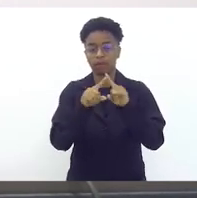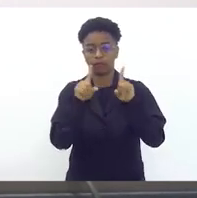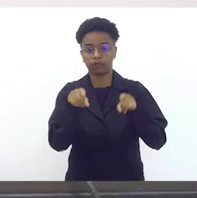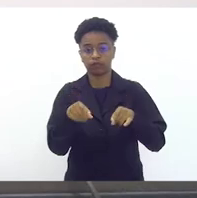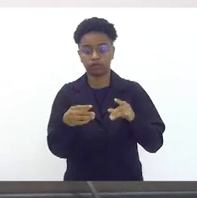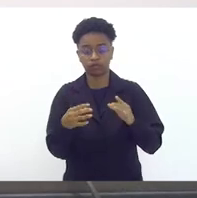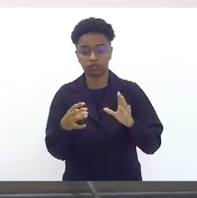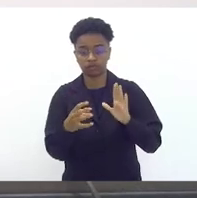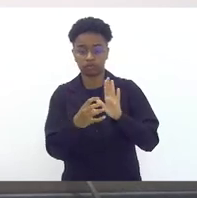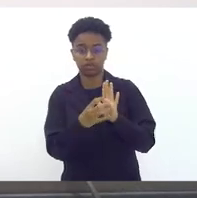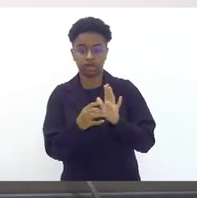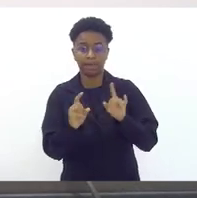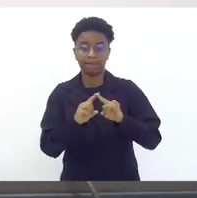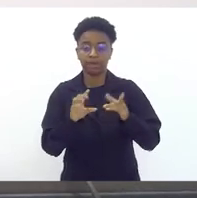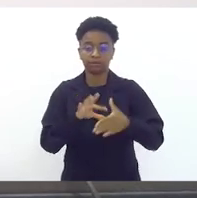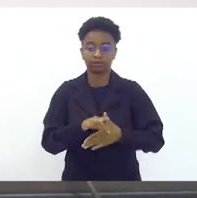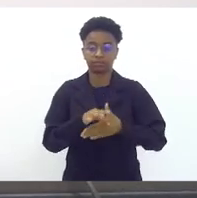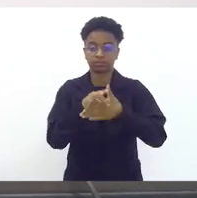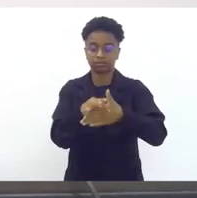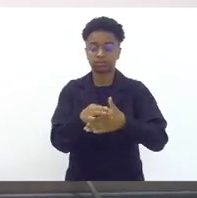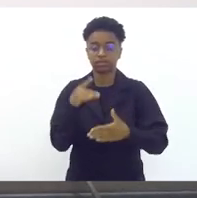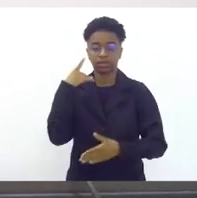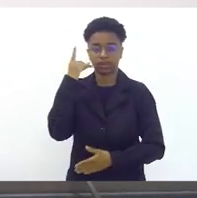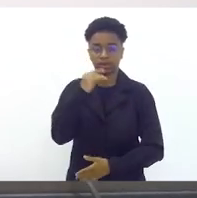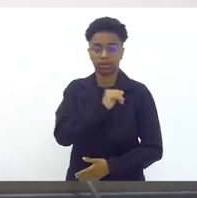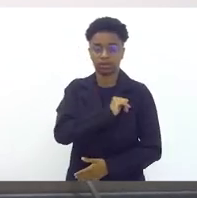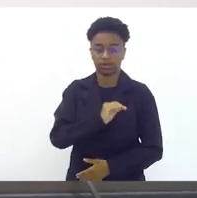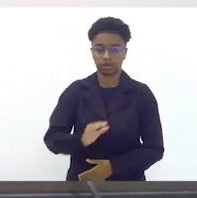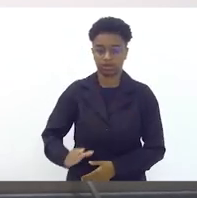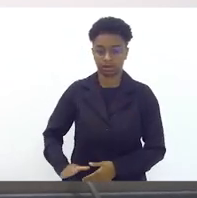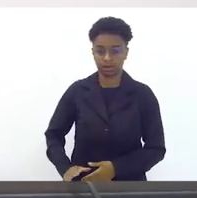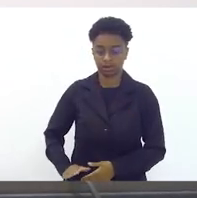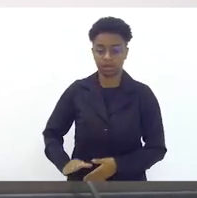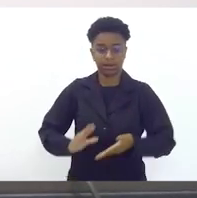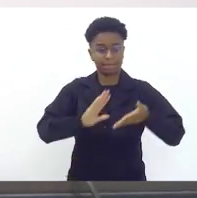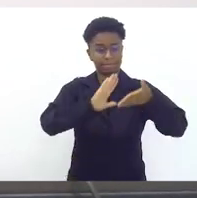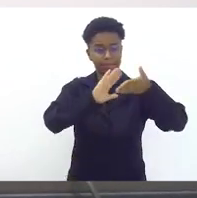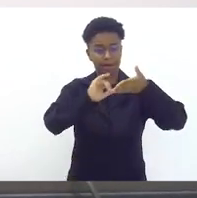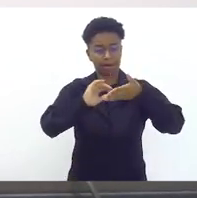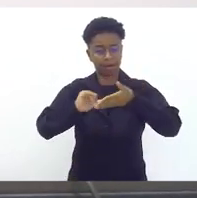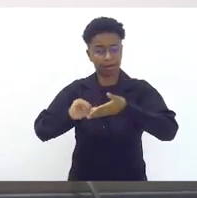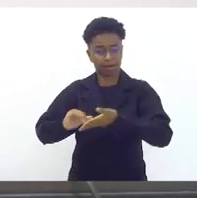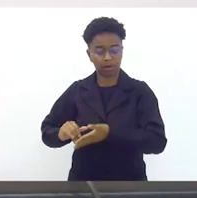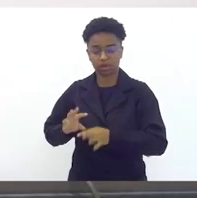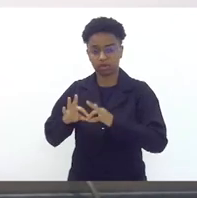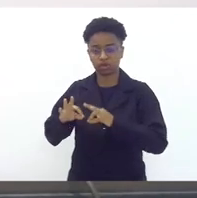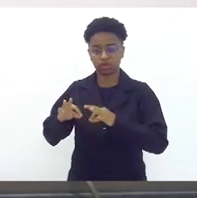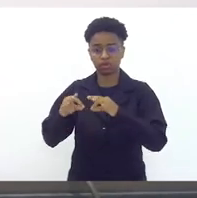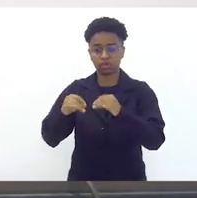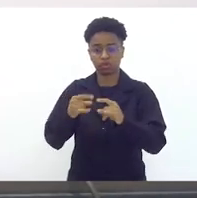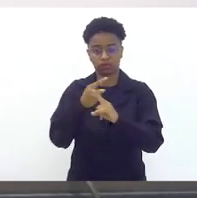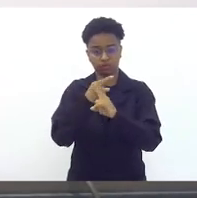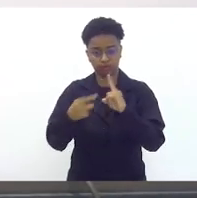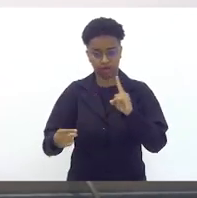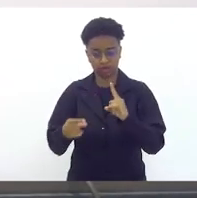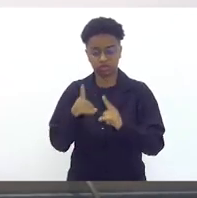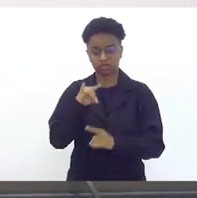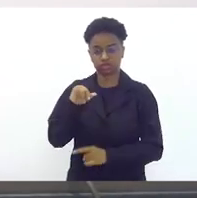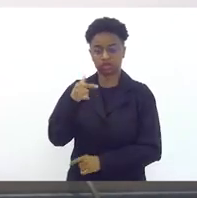liderado pelo então deputado André Siciliano, foram derrubados em 29 de junho de